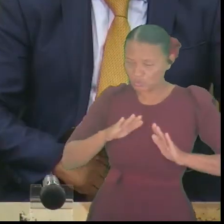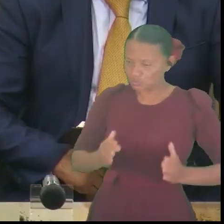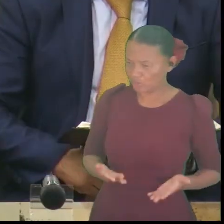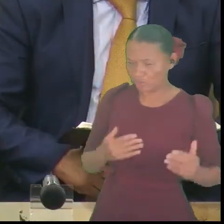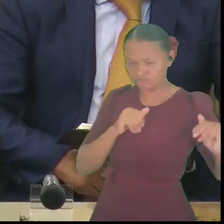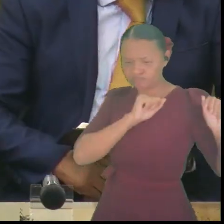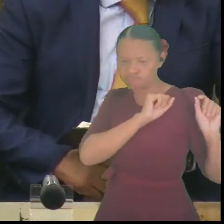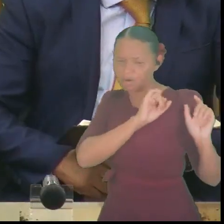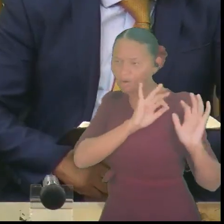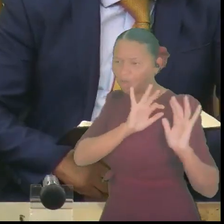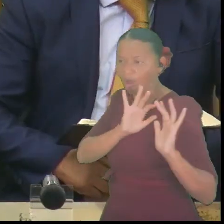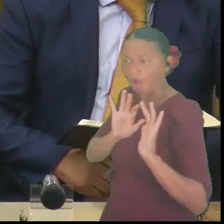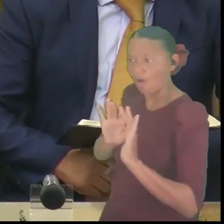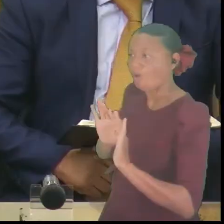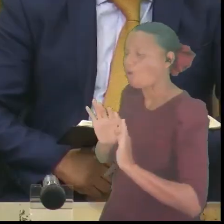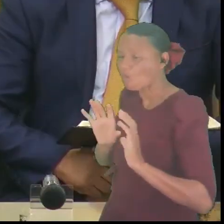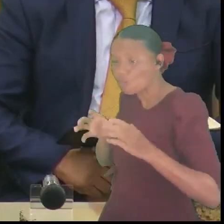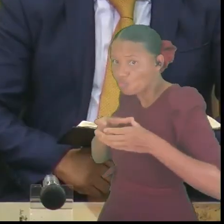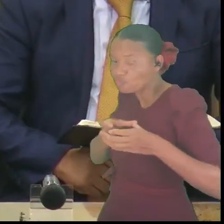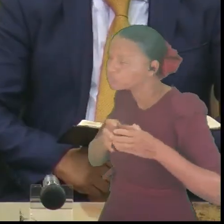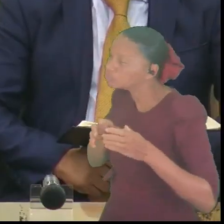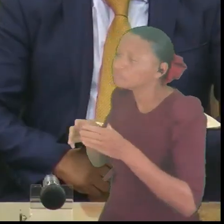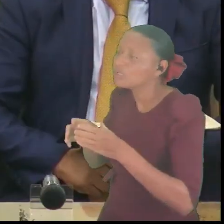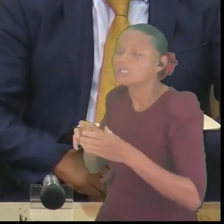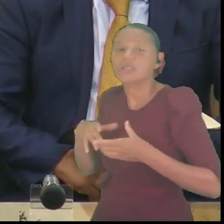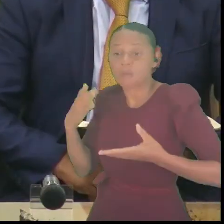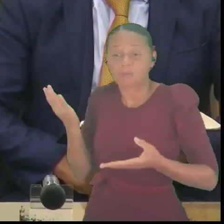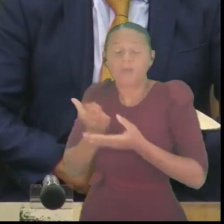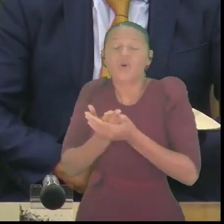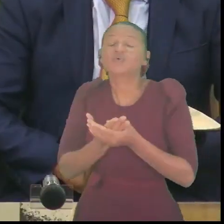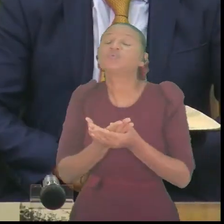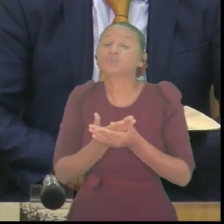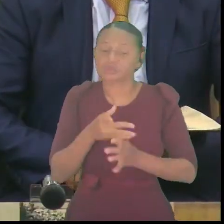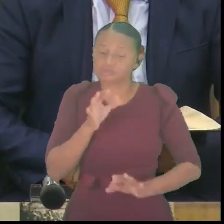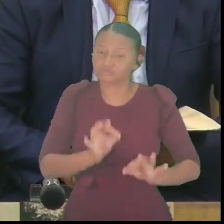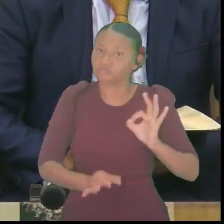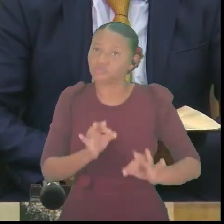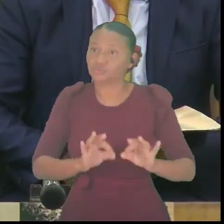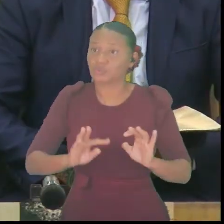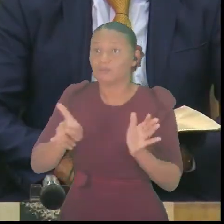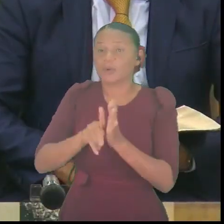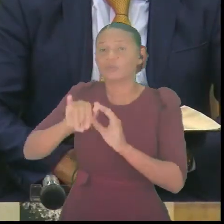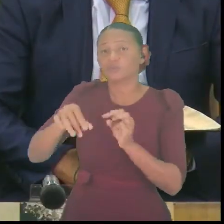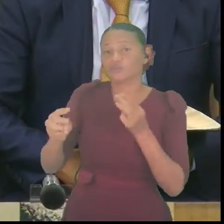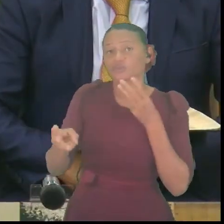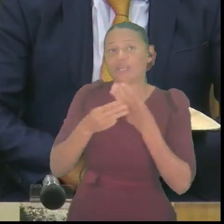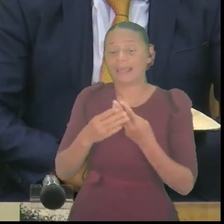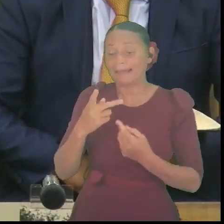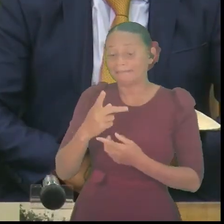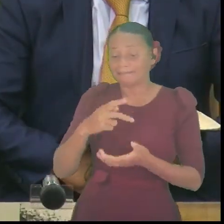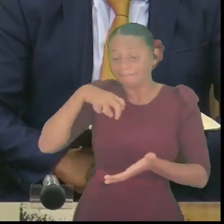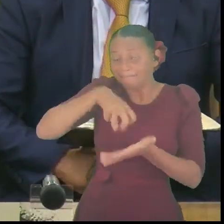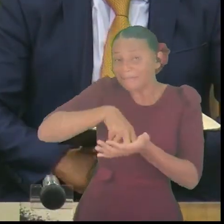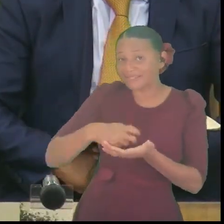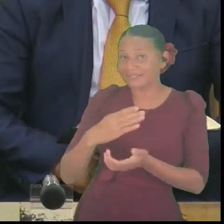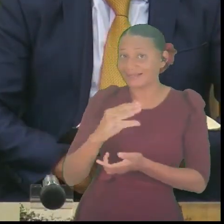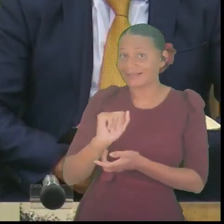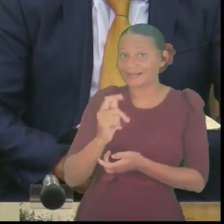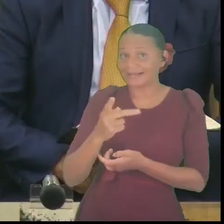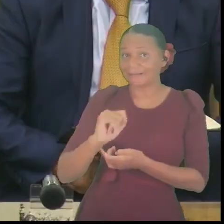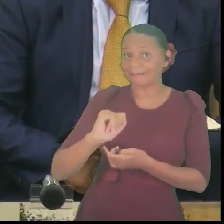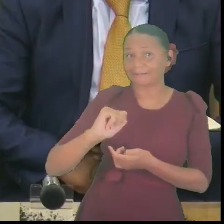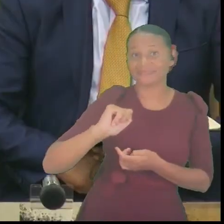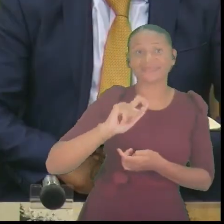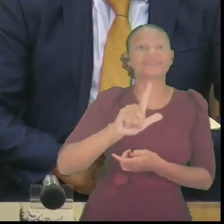eles tinham em mente e em mãos um processo jurídico judaico. E em Israel, a pena capital não era crucificação, a